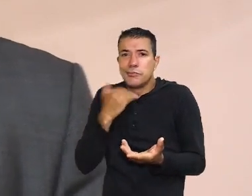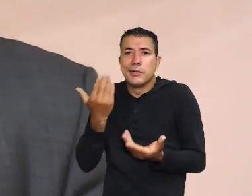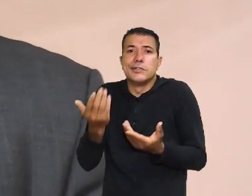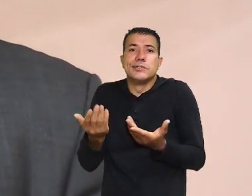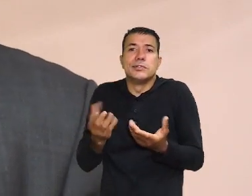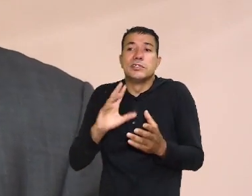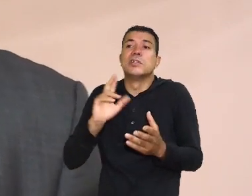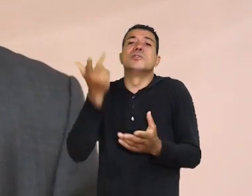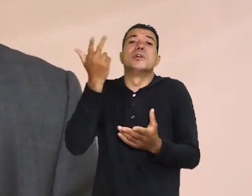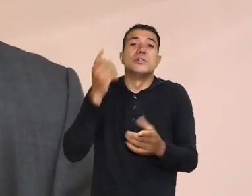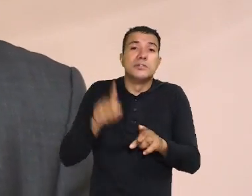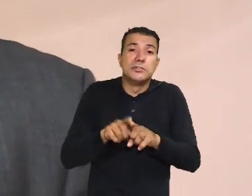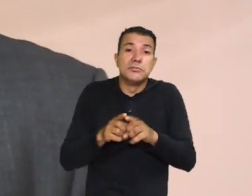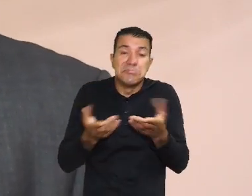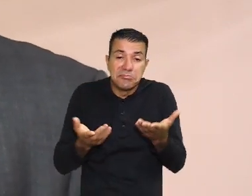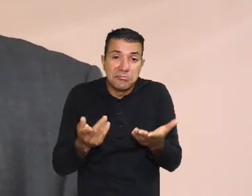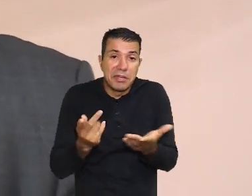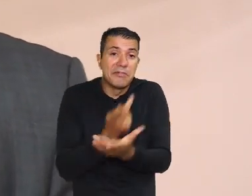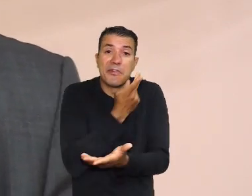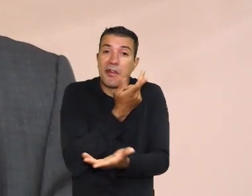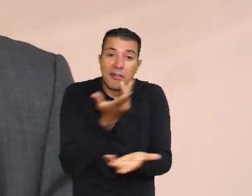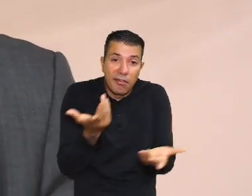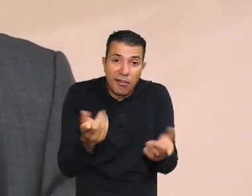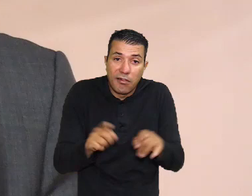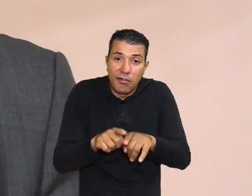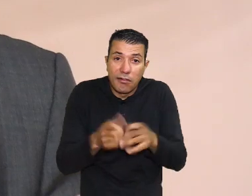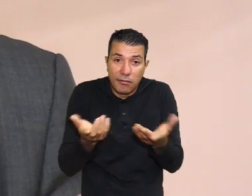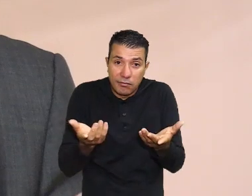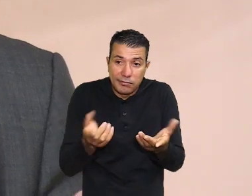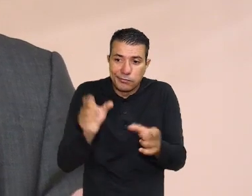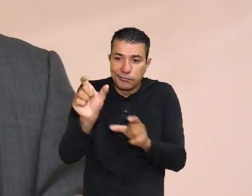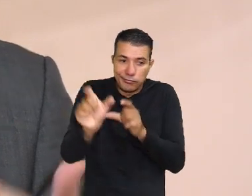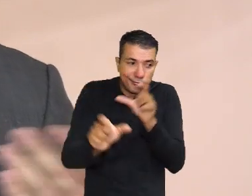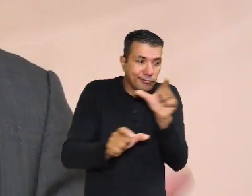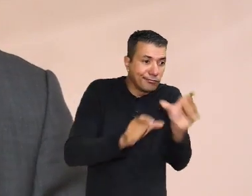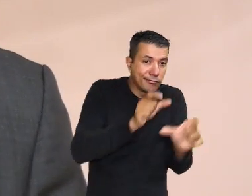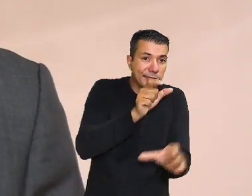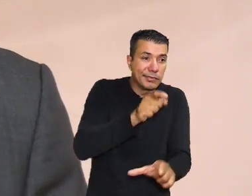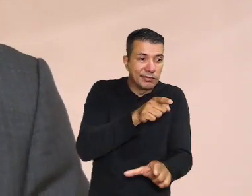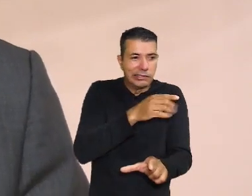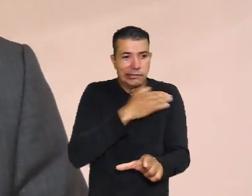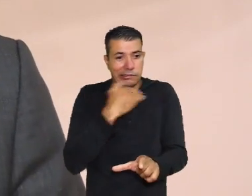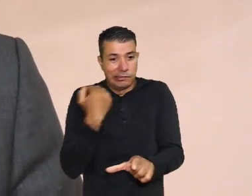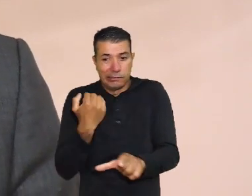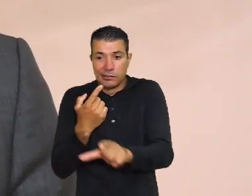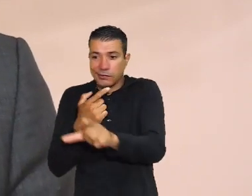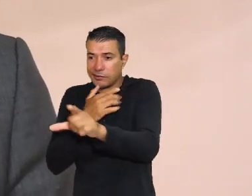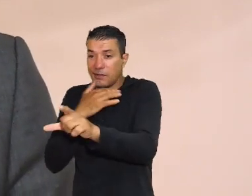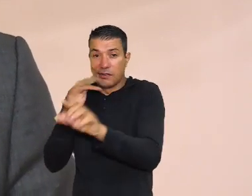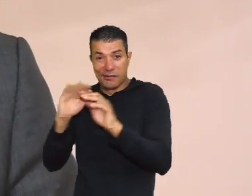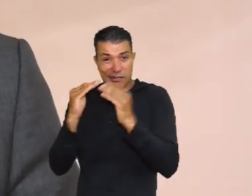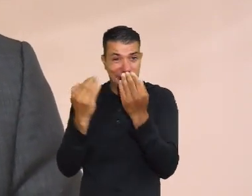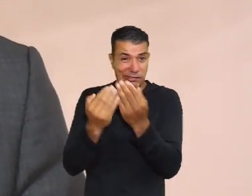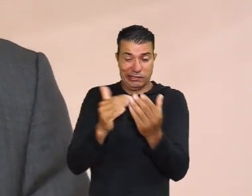muitas pessoas, temos recebido a notícia de muitas pessoas que têm falecido, têm perdido as suas